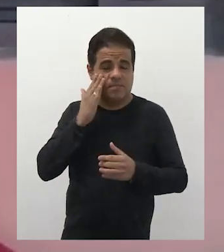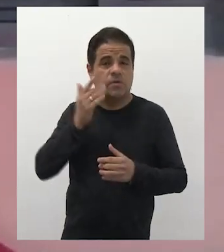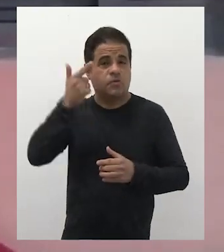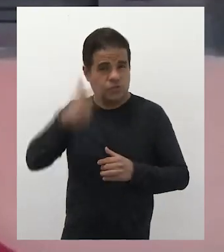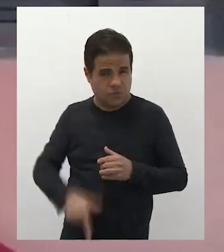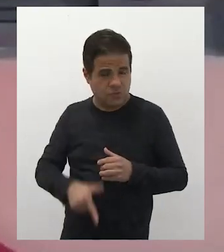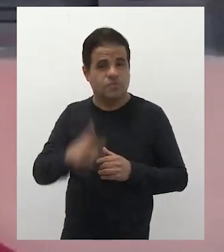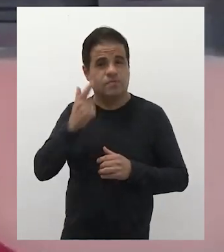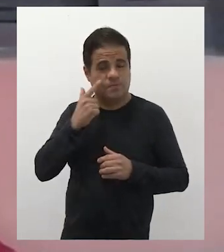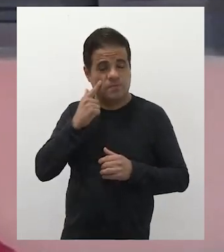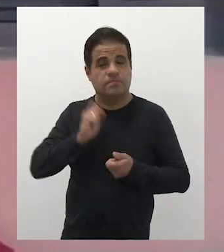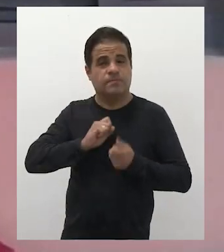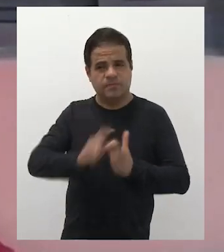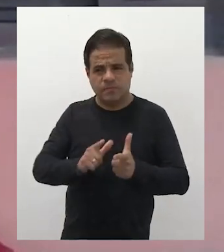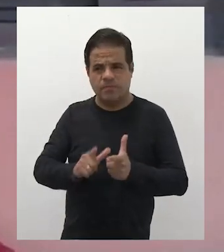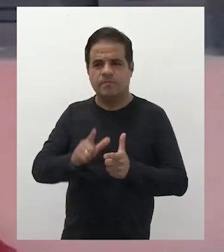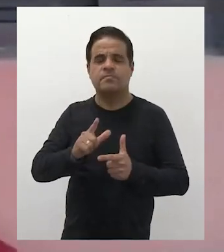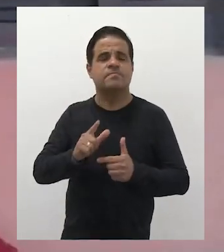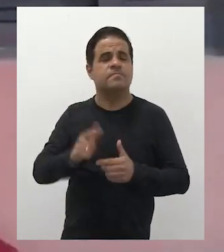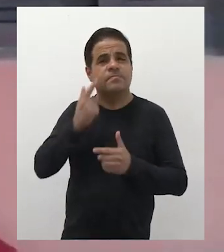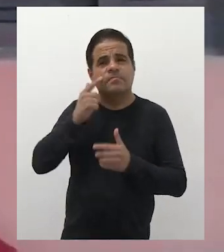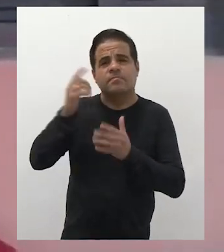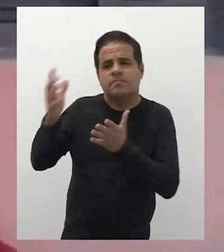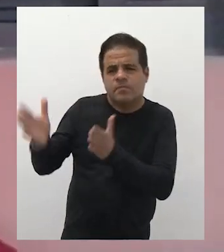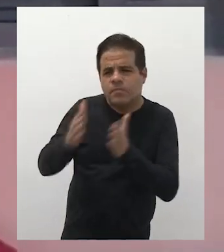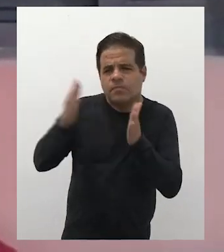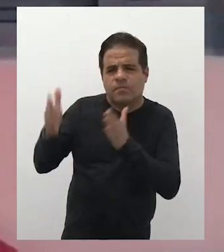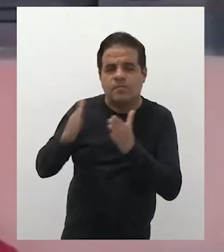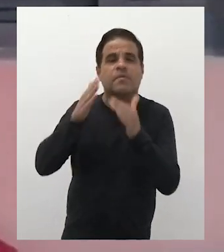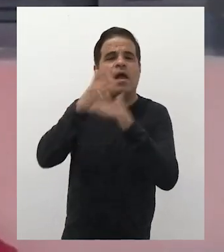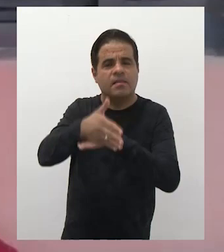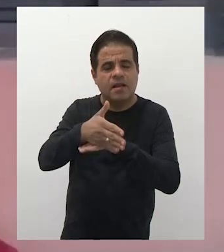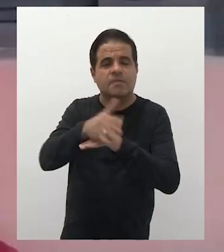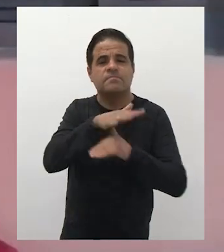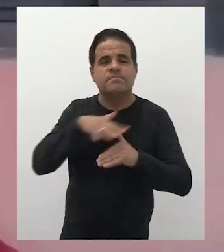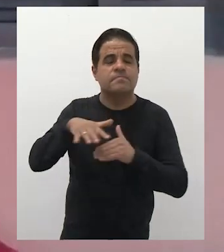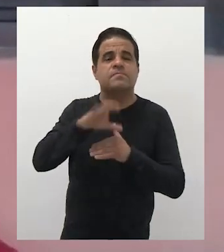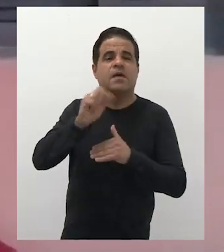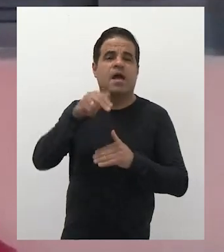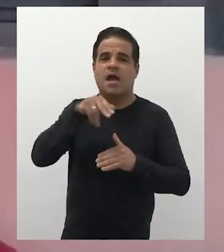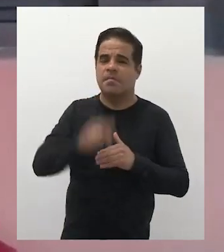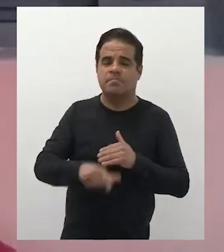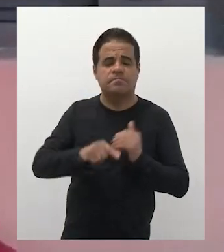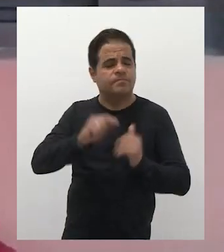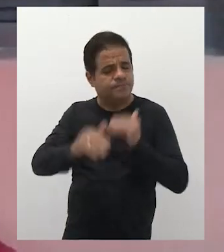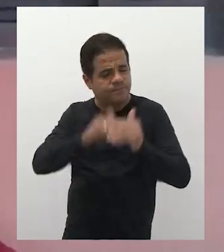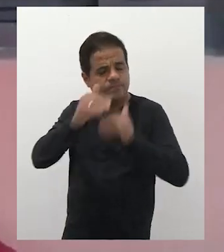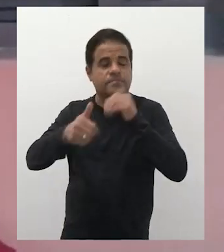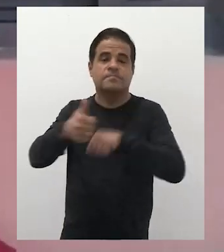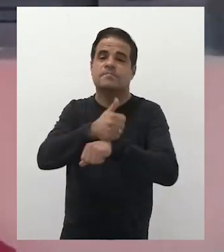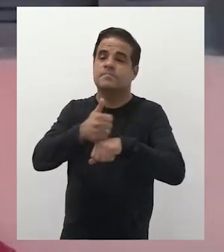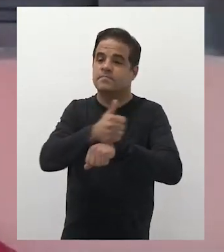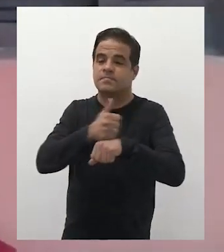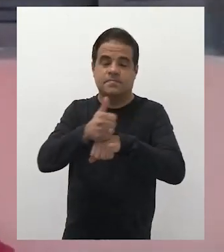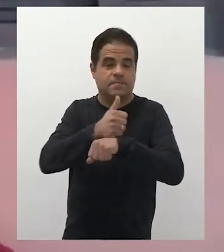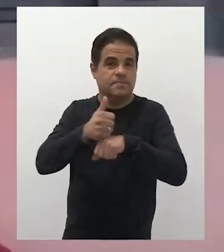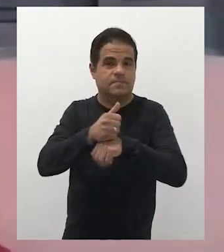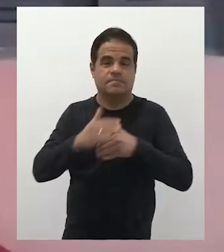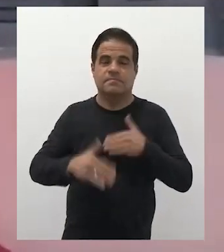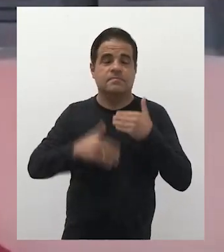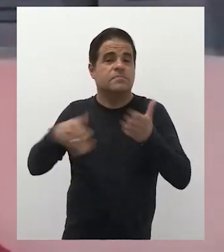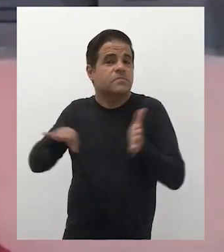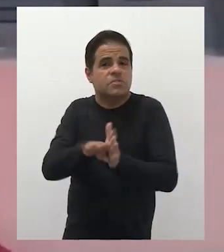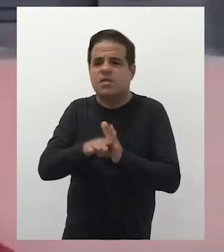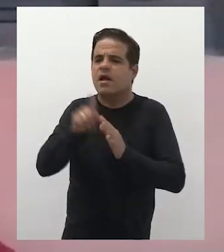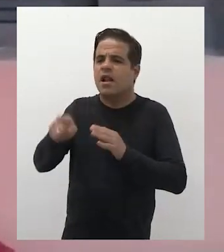novamente ou pegar o link dessa transmissão, entra lá no canal de desenvolvimento profissional. E como é que você chega